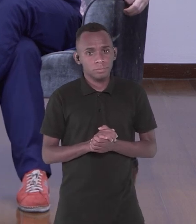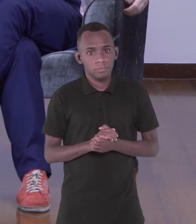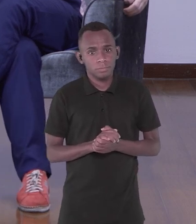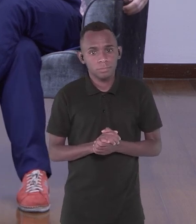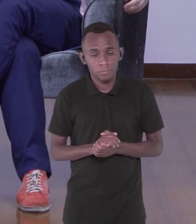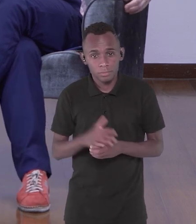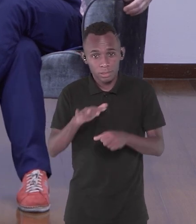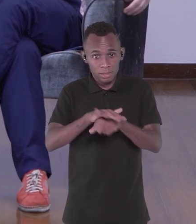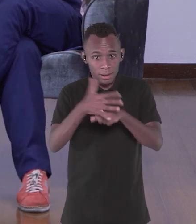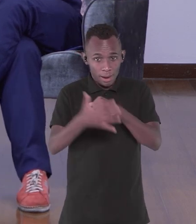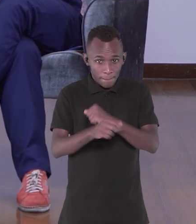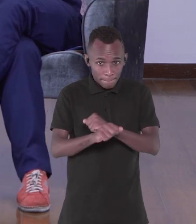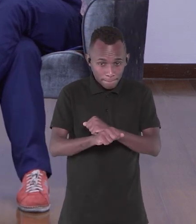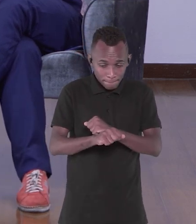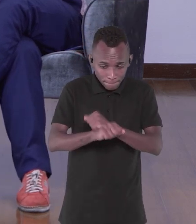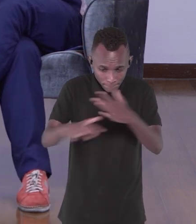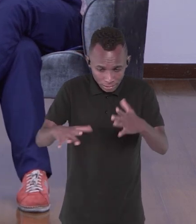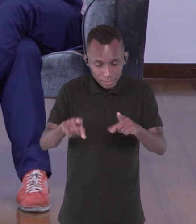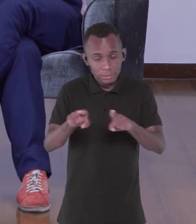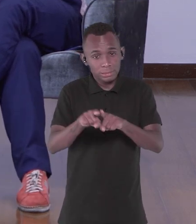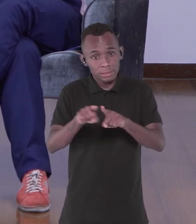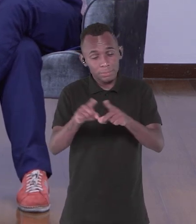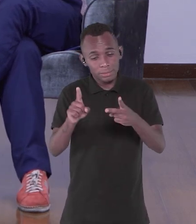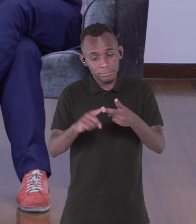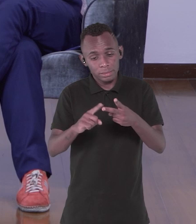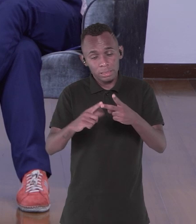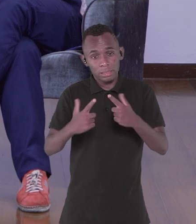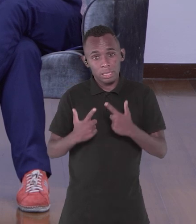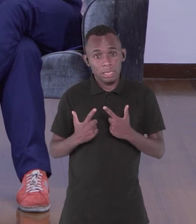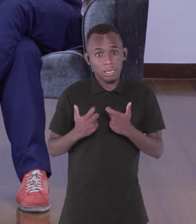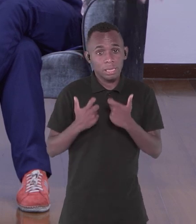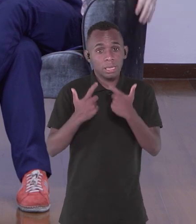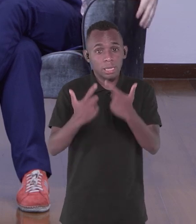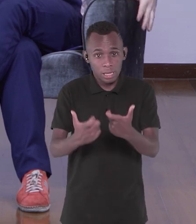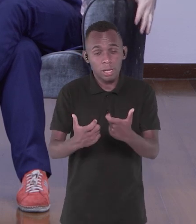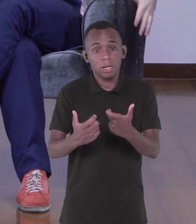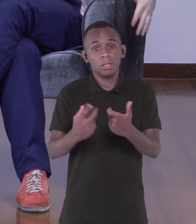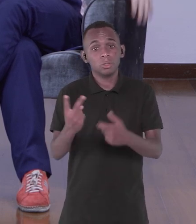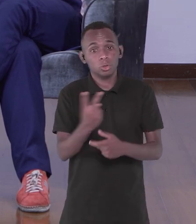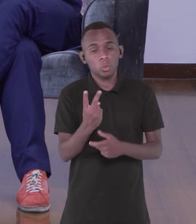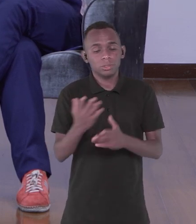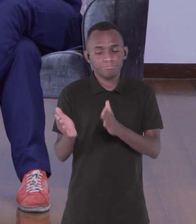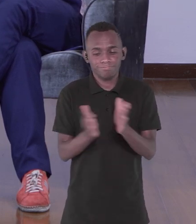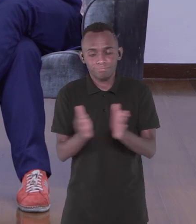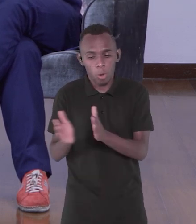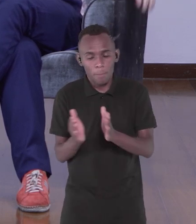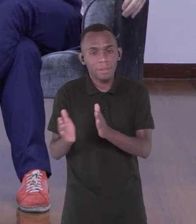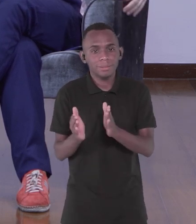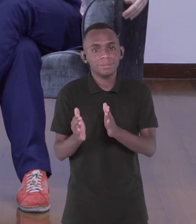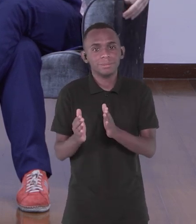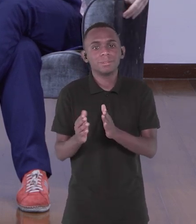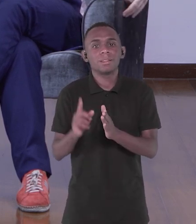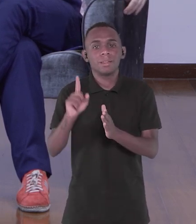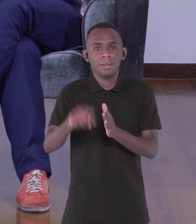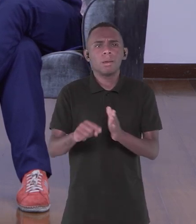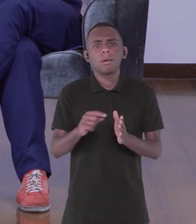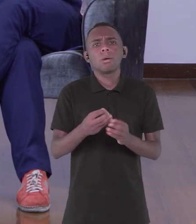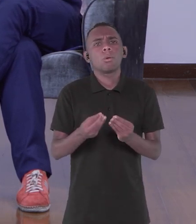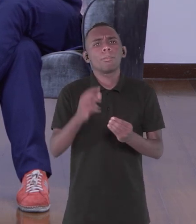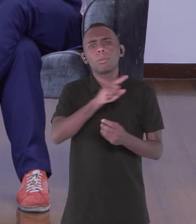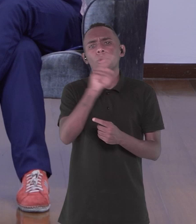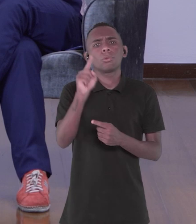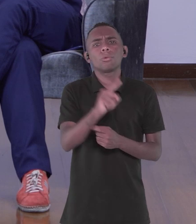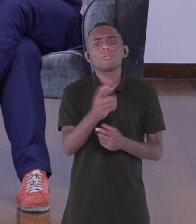A pandemia e a guerra são esses dois capítulos dessa nossa geração. Eles colocaram um enorme ponto de